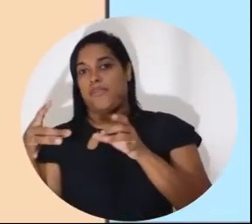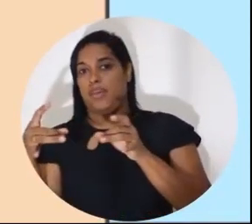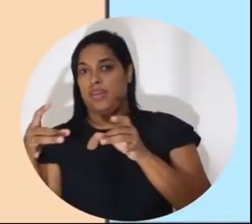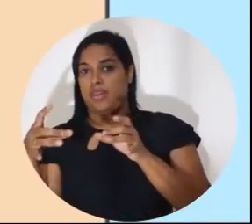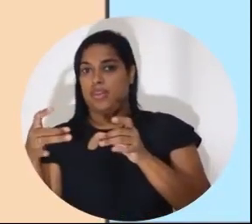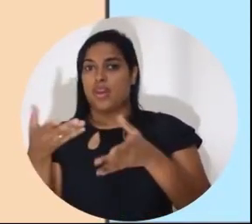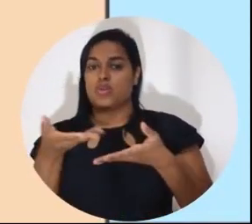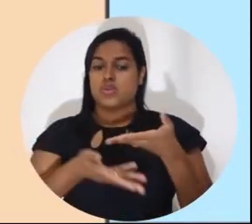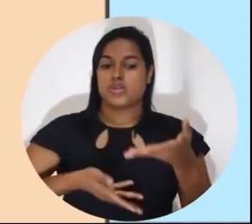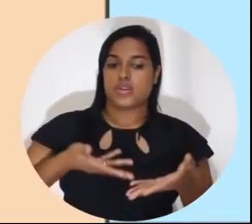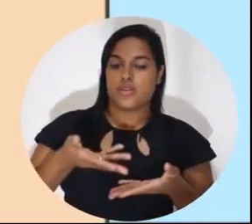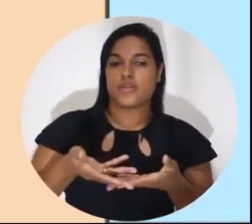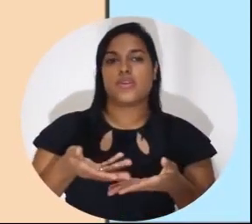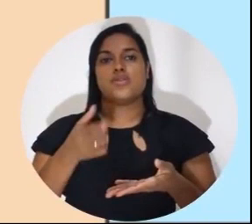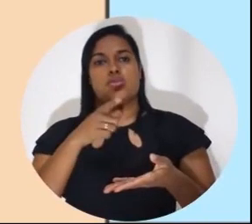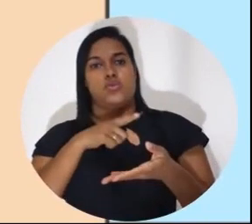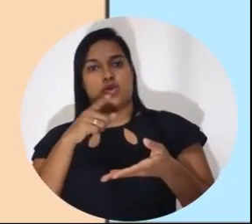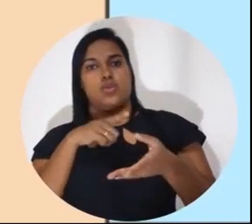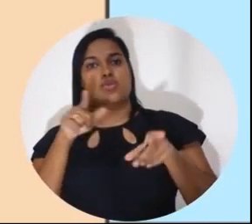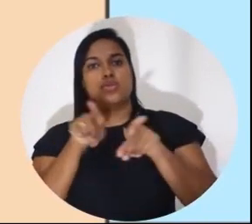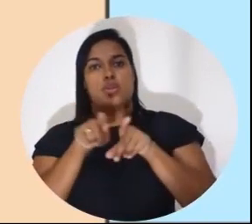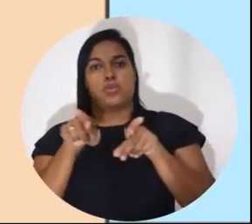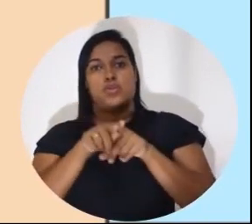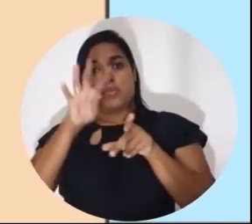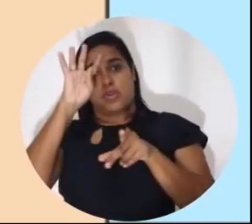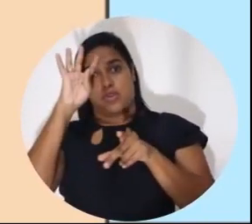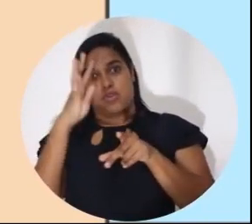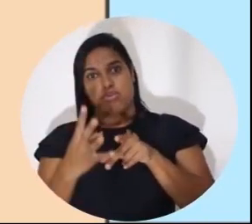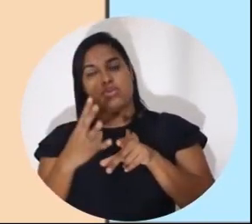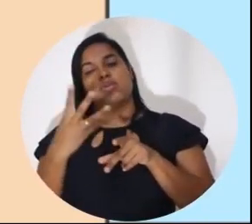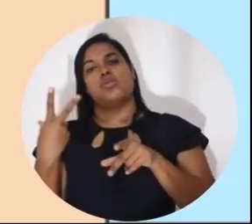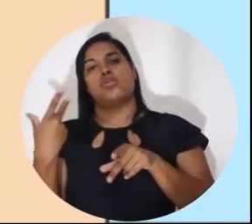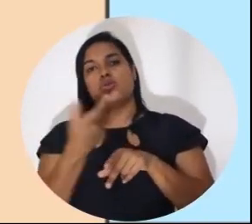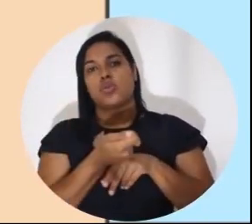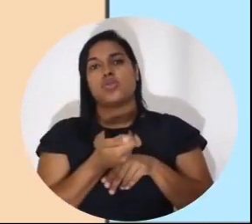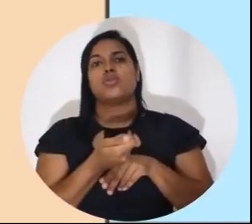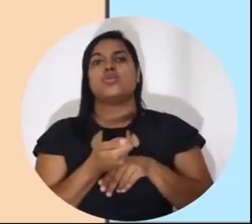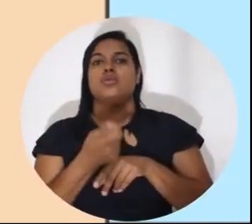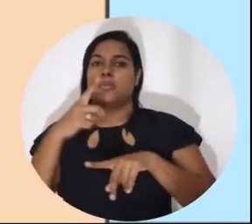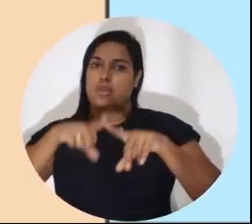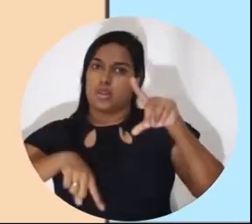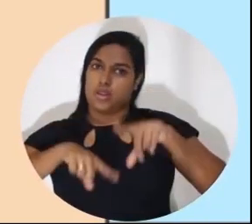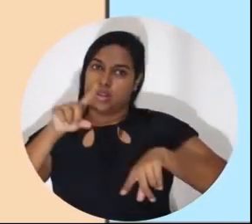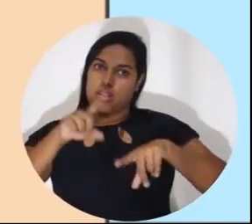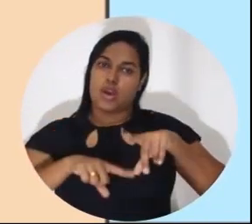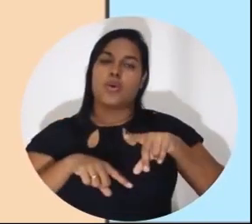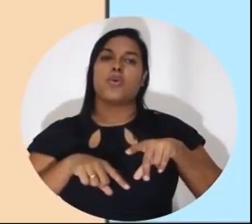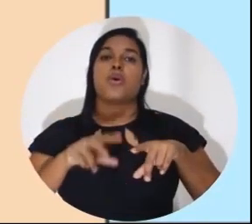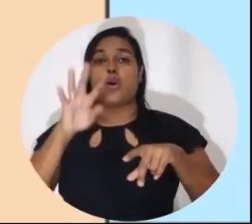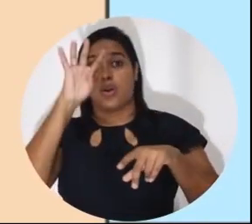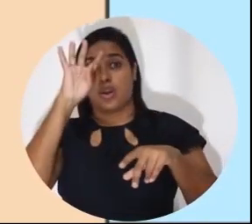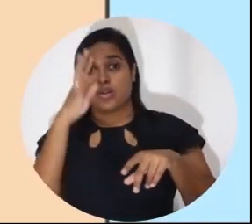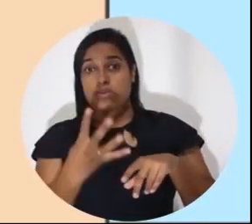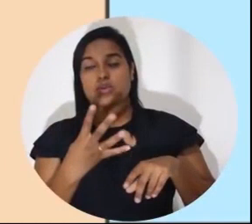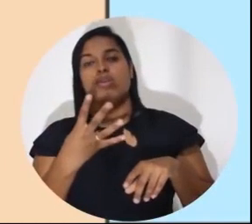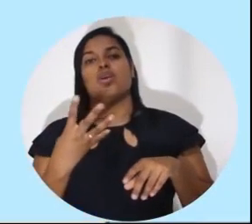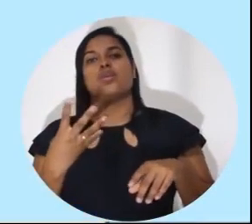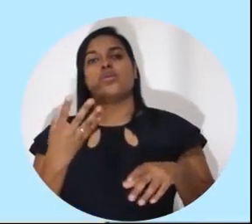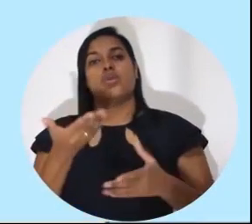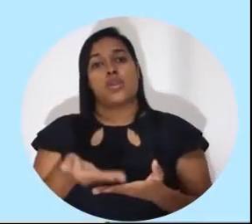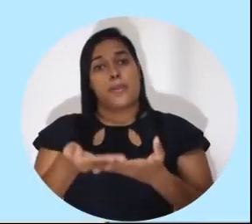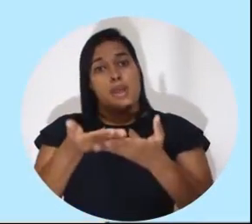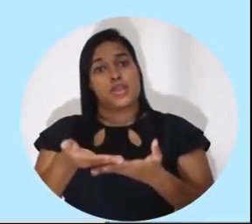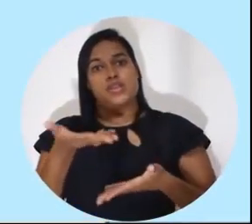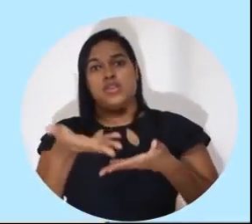exportação, né, dos serviços, quando temos também um resultado líquido dessas transações, onde o resultado líquido da balança